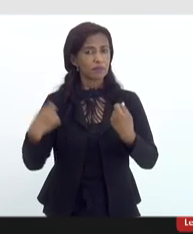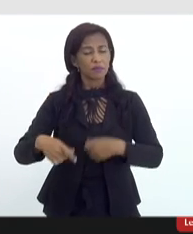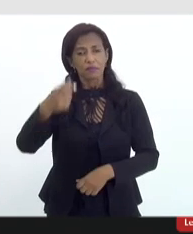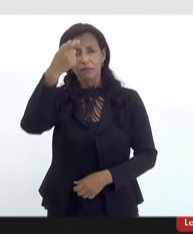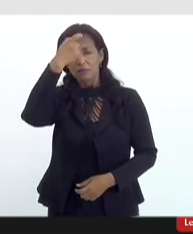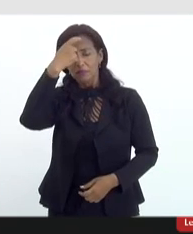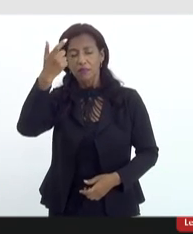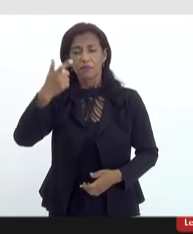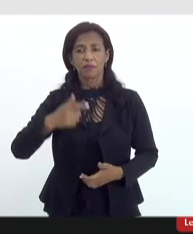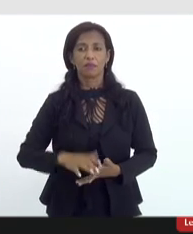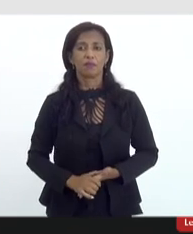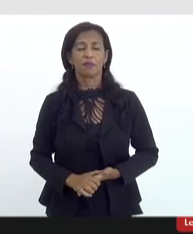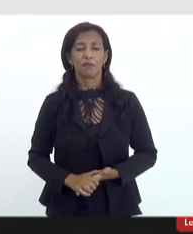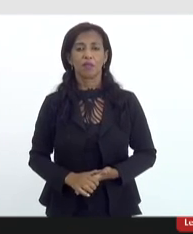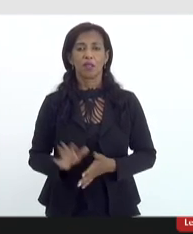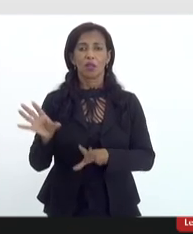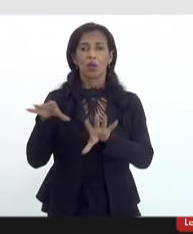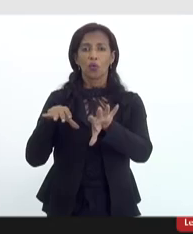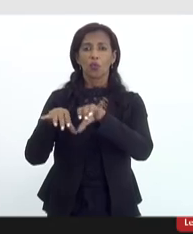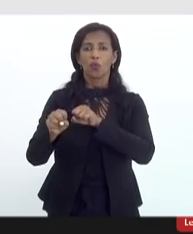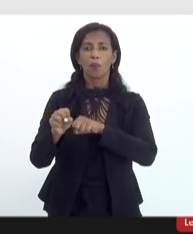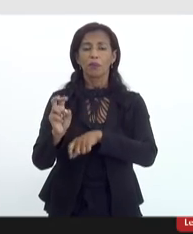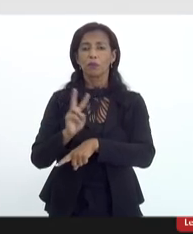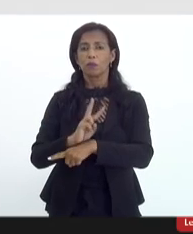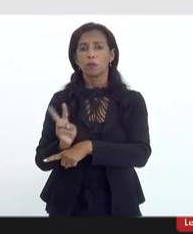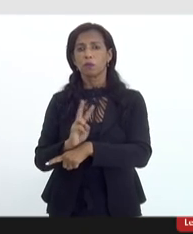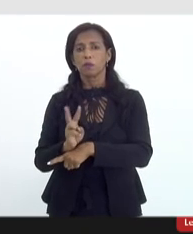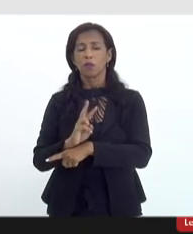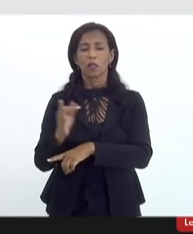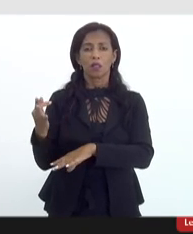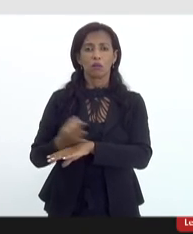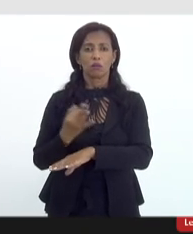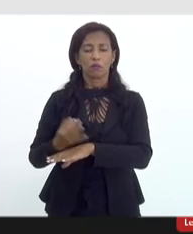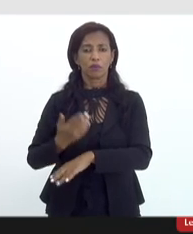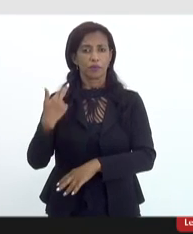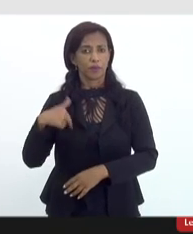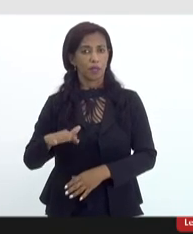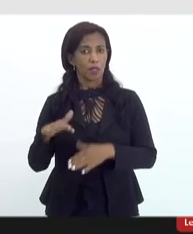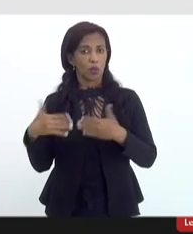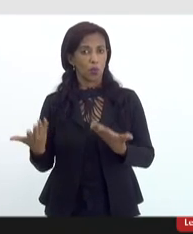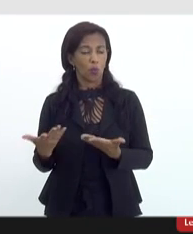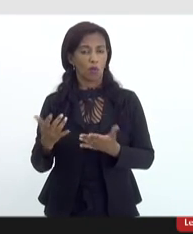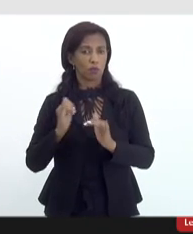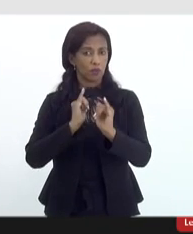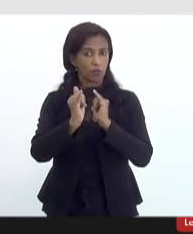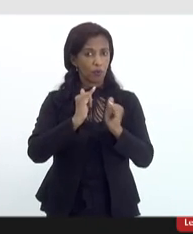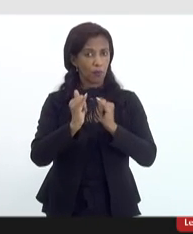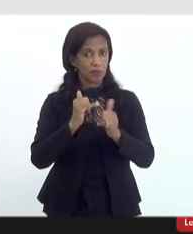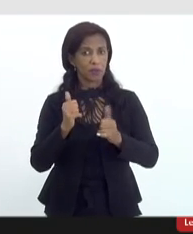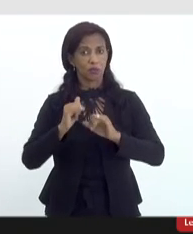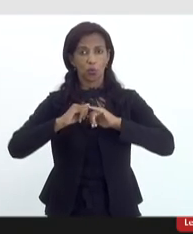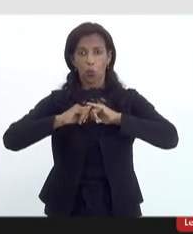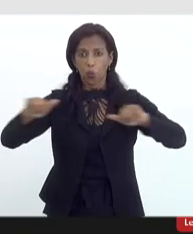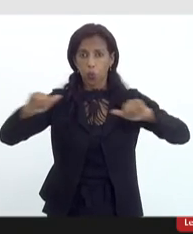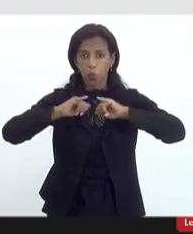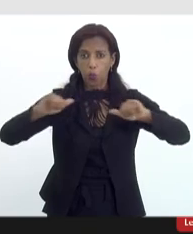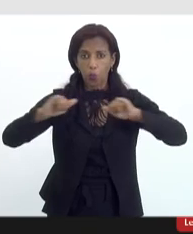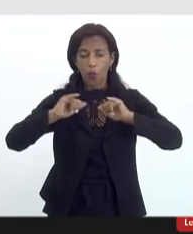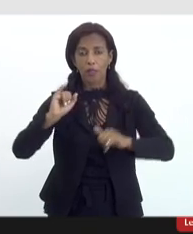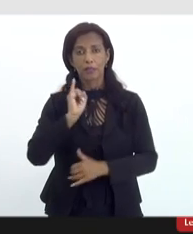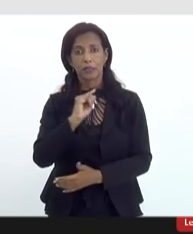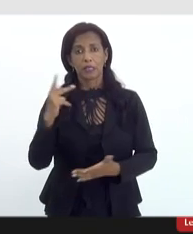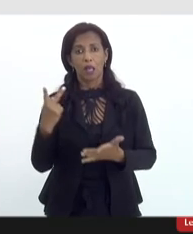pensar na formação de um observatório da intolerância religiosa, na qual dados sejam produzidos e divulgados,